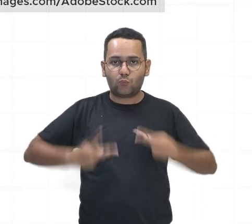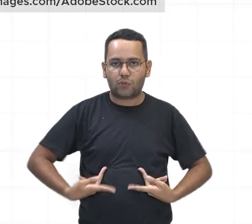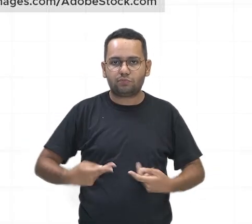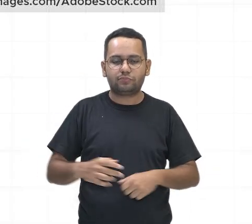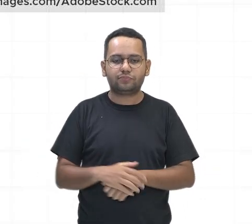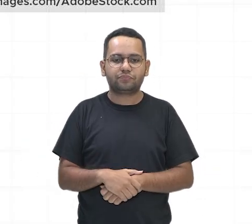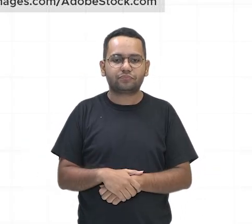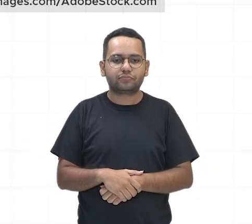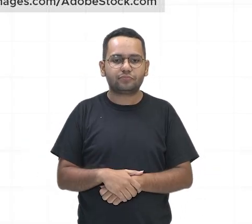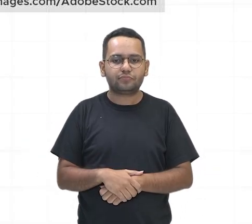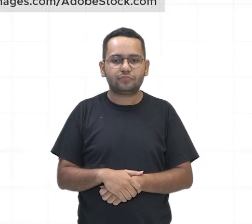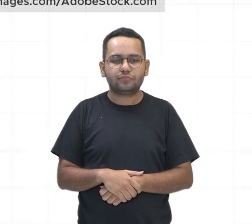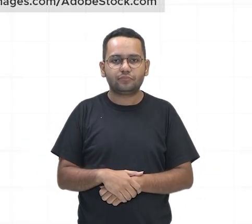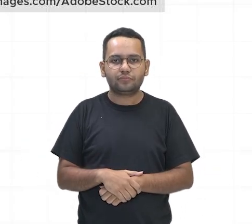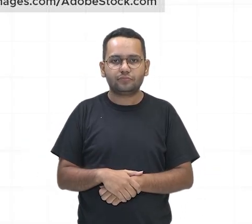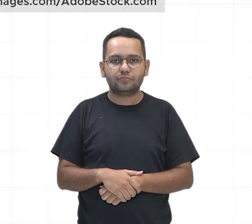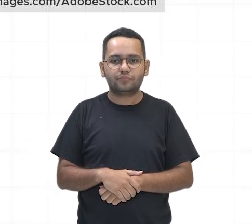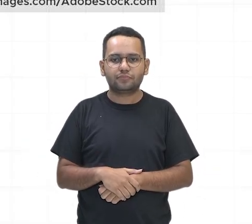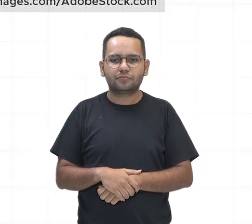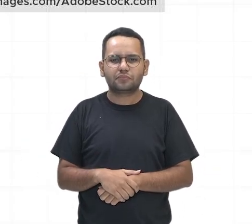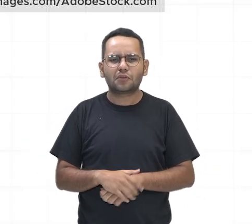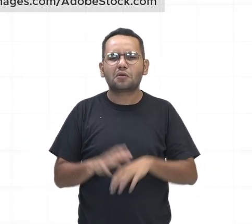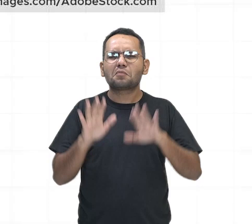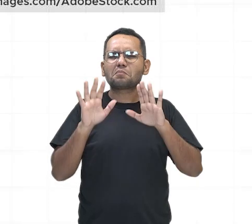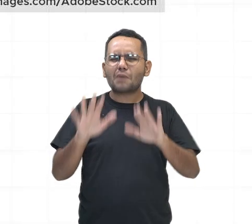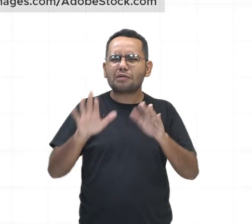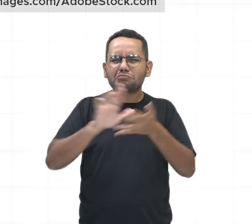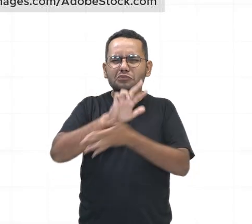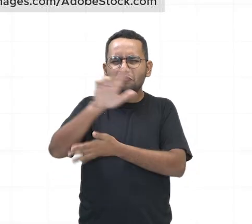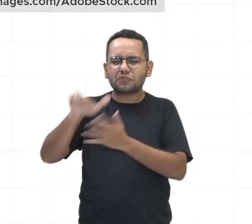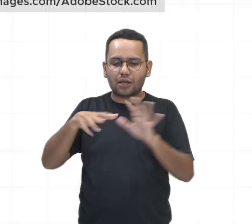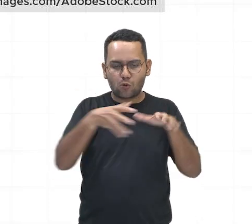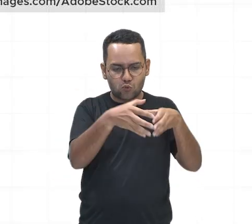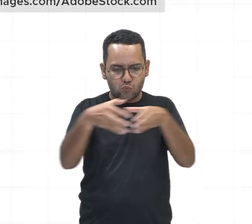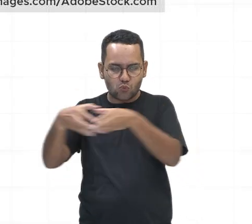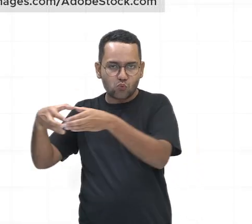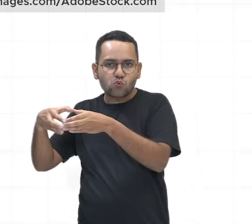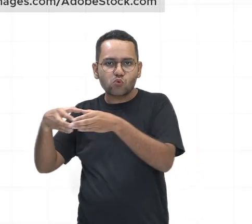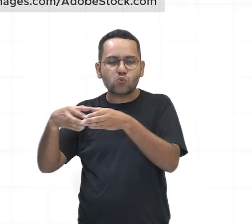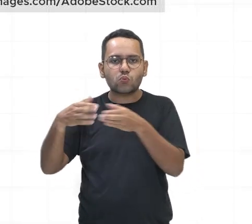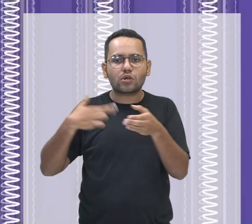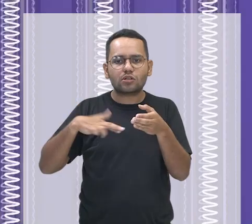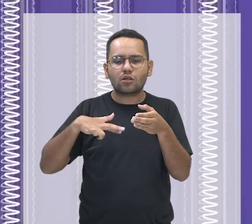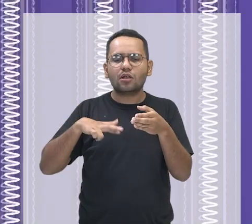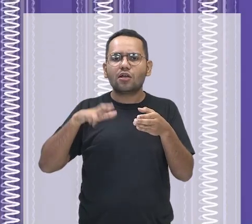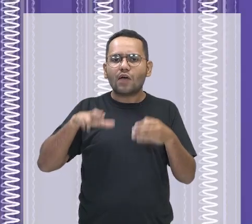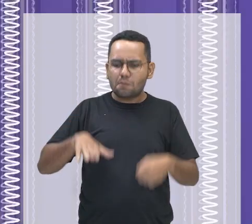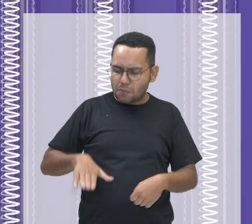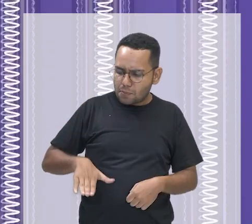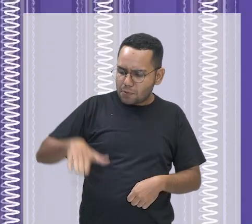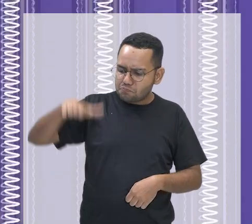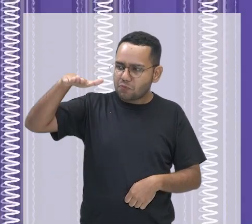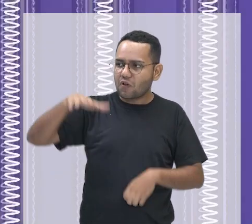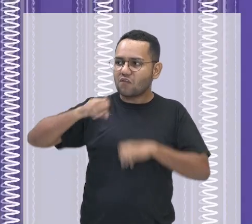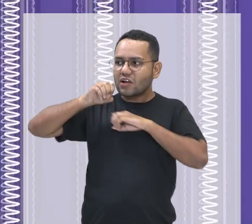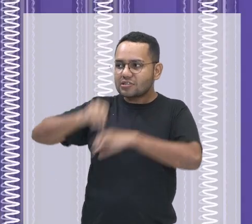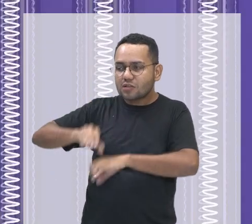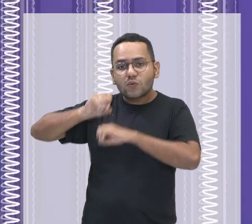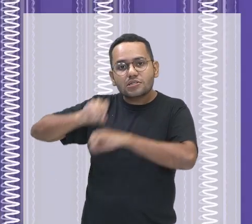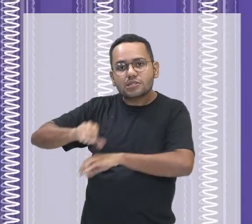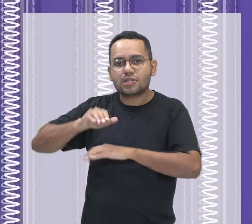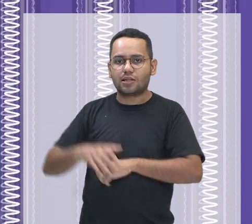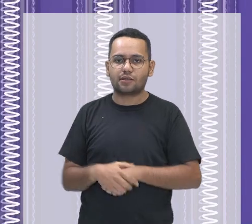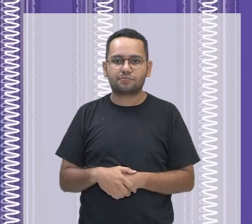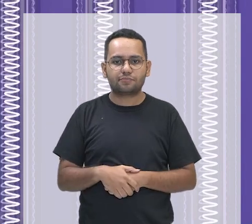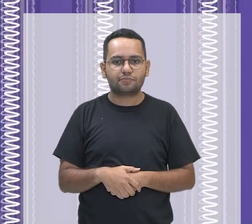muitos grupos religiosos trabalham a educação religiosa desde criança, né? Desde muito jovem,